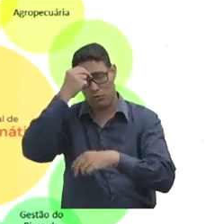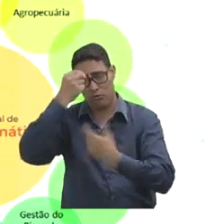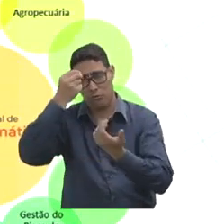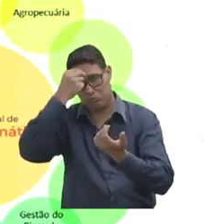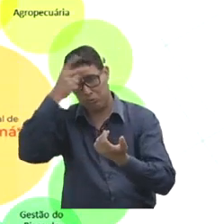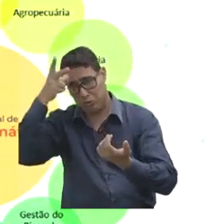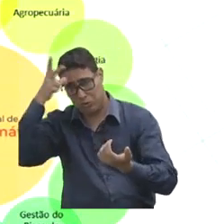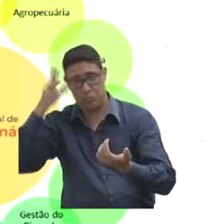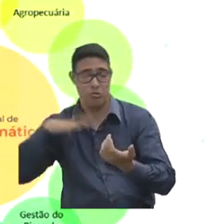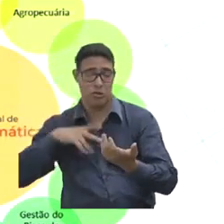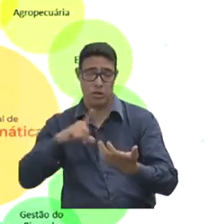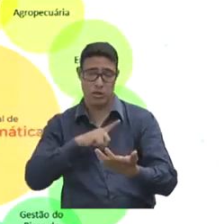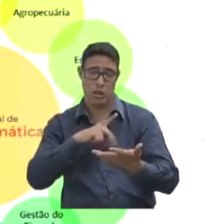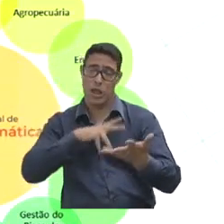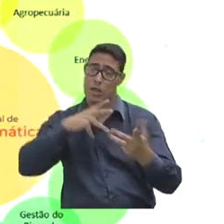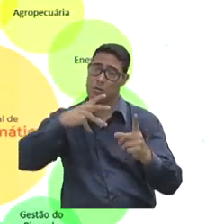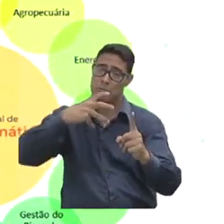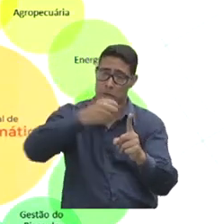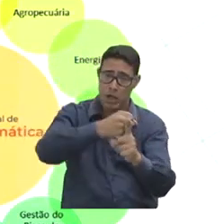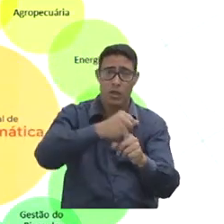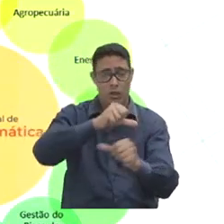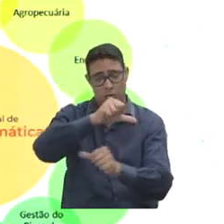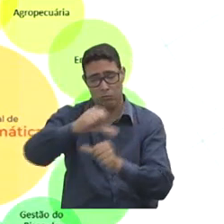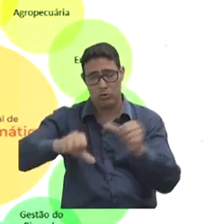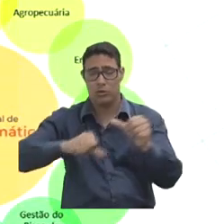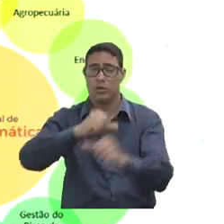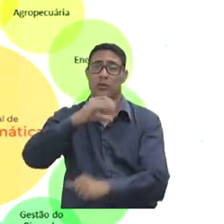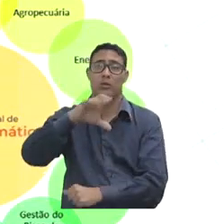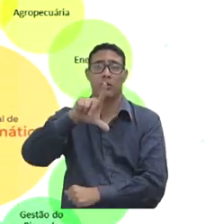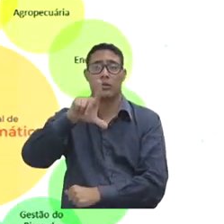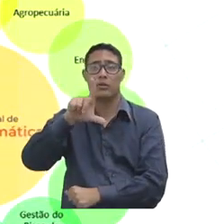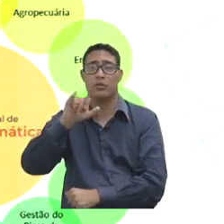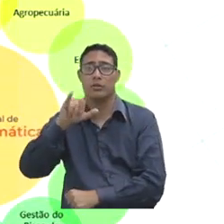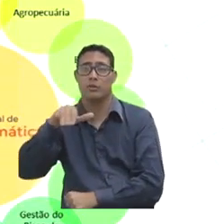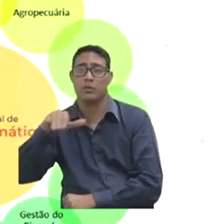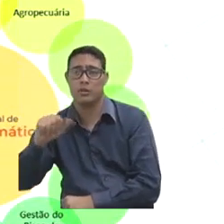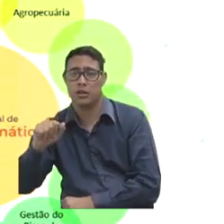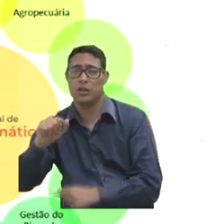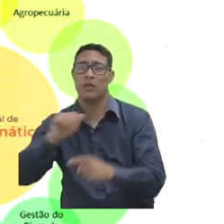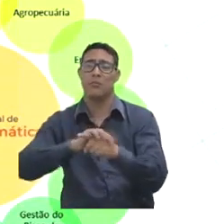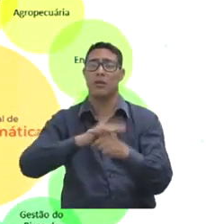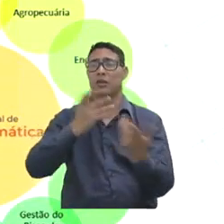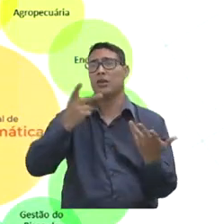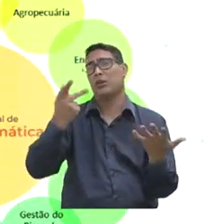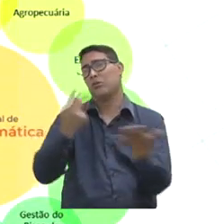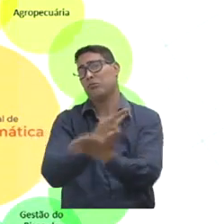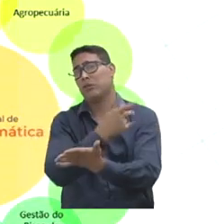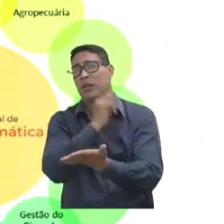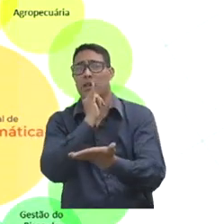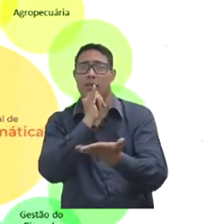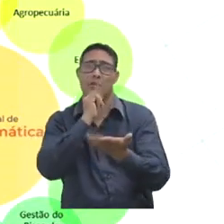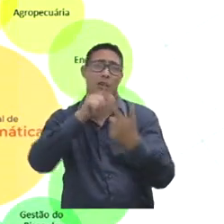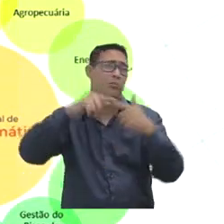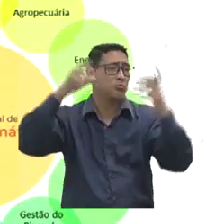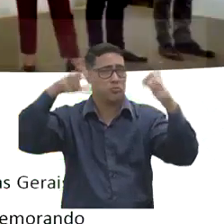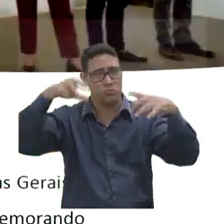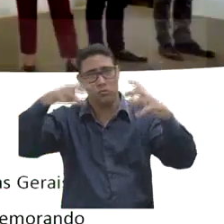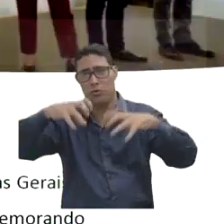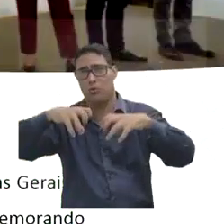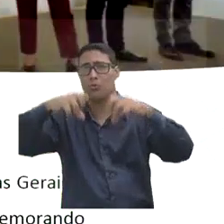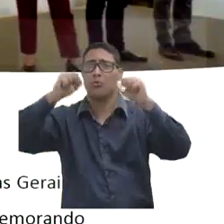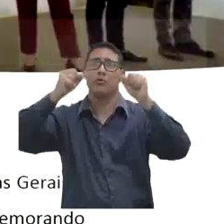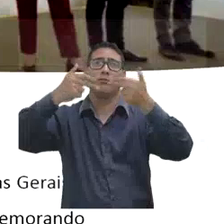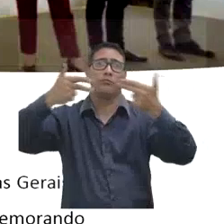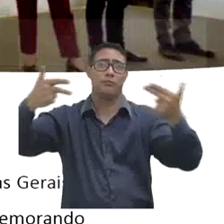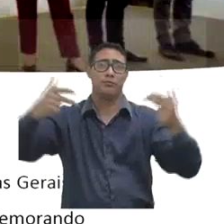é com impactos direto da mudança do clima e o exemplo disso né são as estiagens severas e as enchentes urbanas